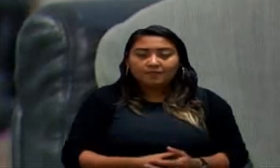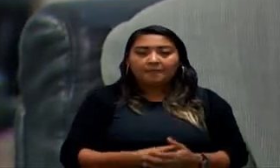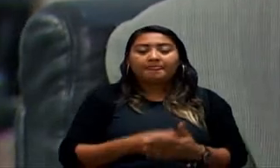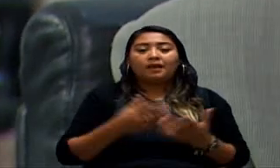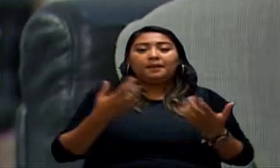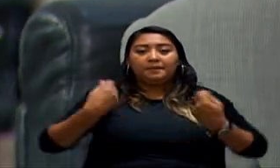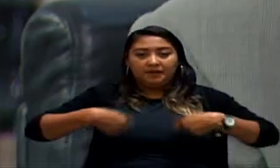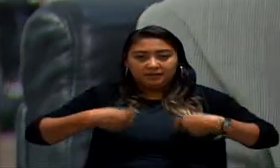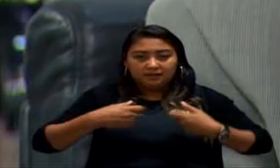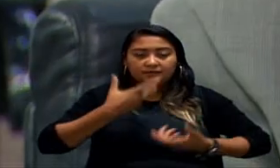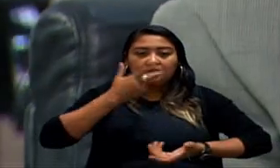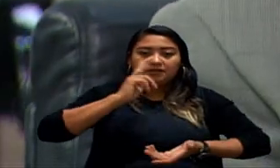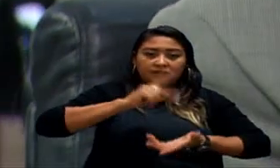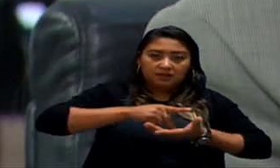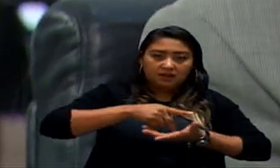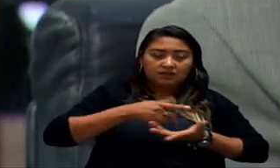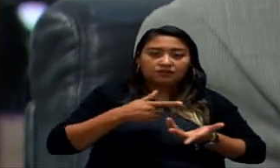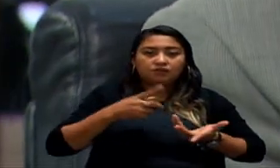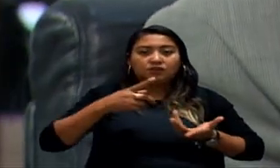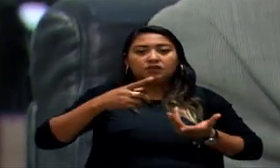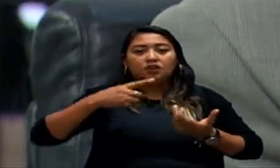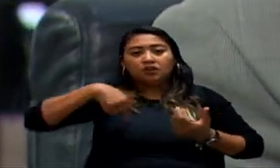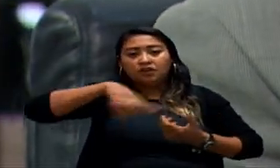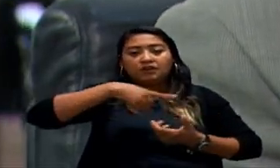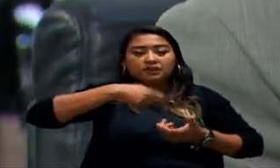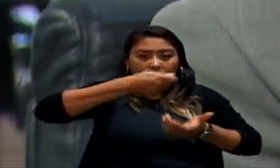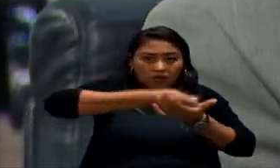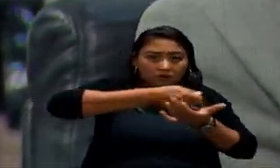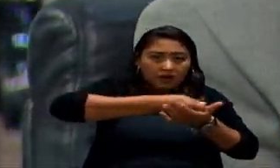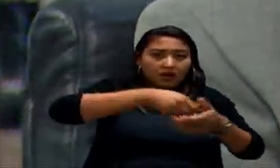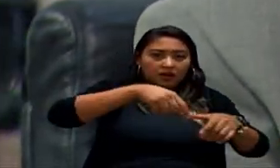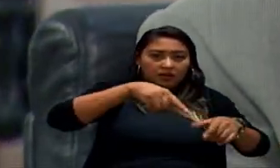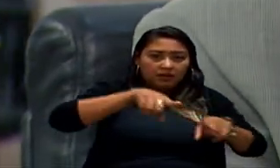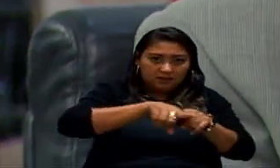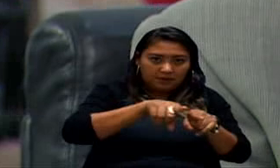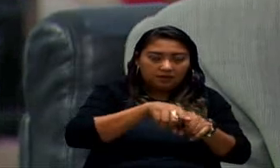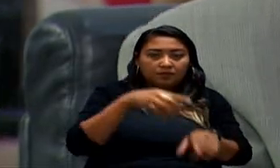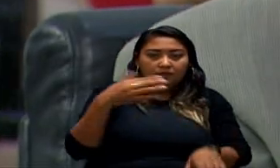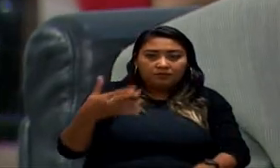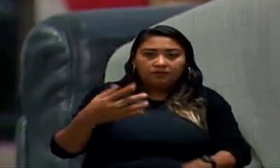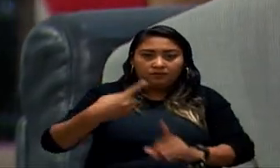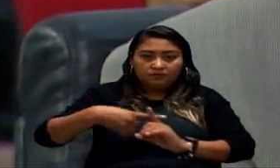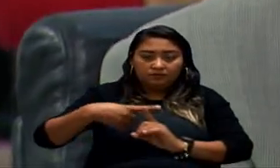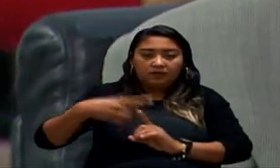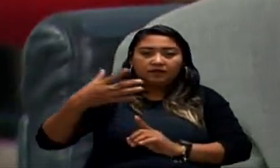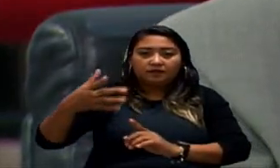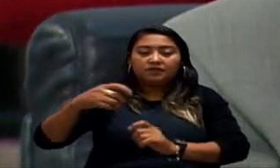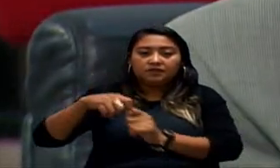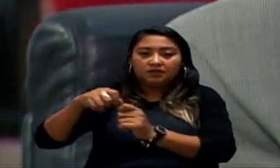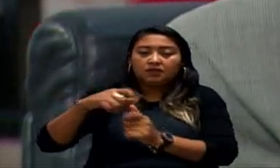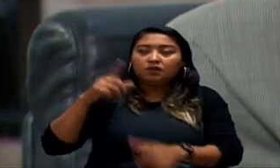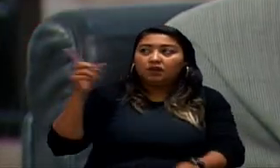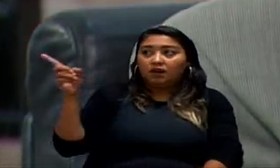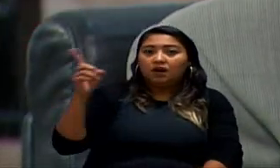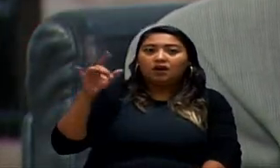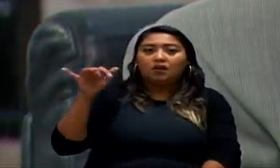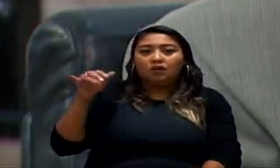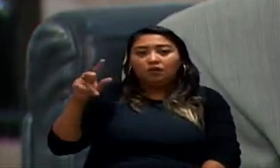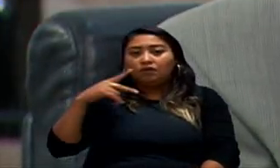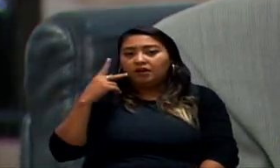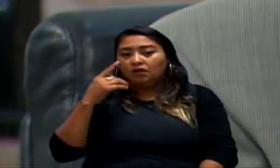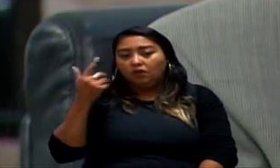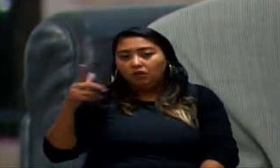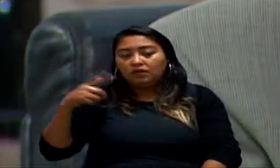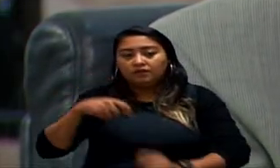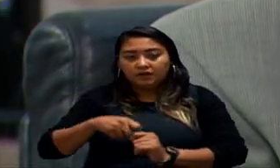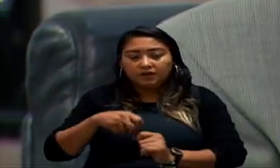pontuar, ser verdadeiro, a gente não é alienado, a gente está aqui para cobrar também. Porque Vossa Excelência está fazendo, o White fez, eu recebi também, e a